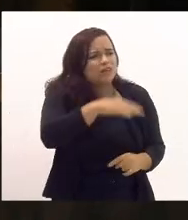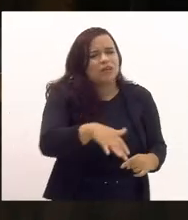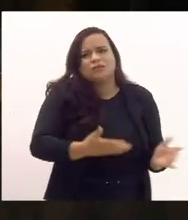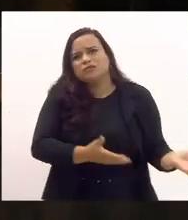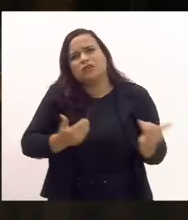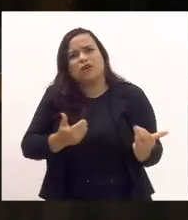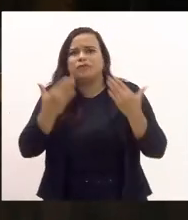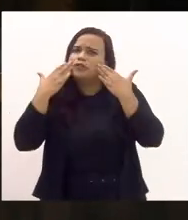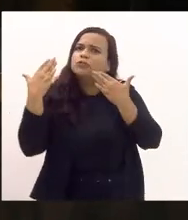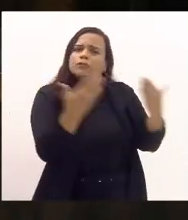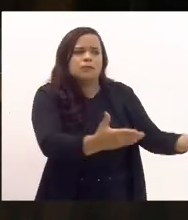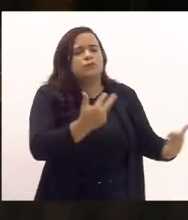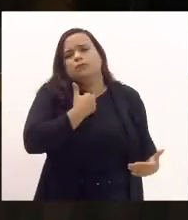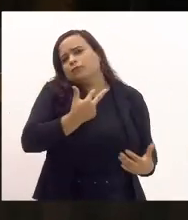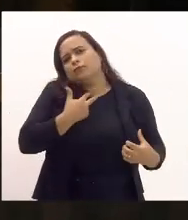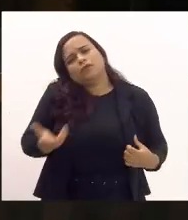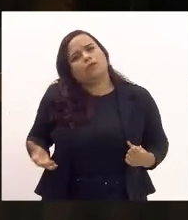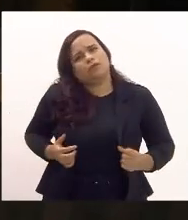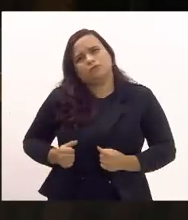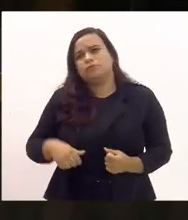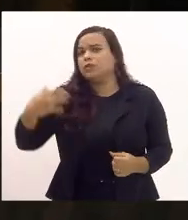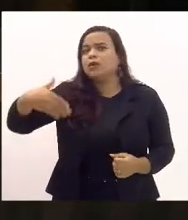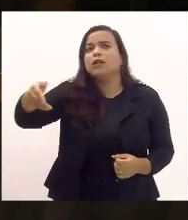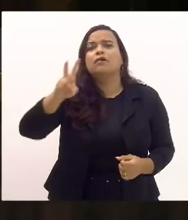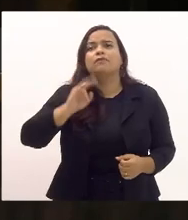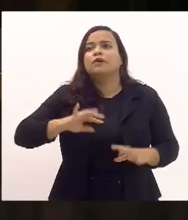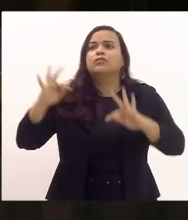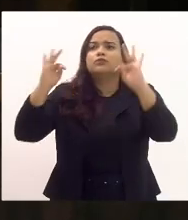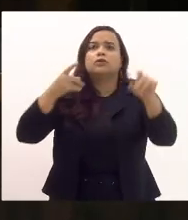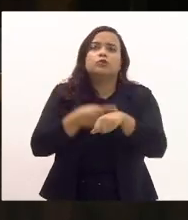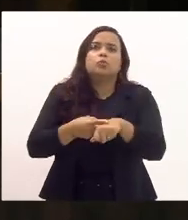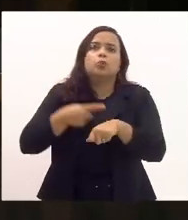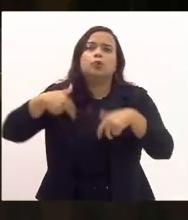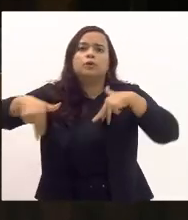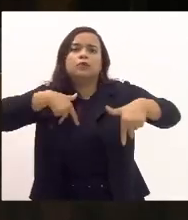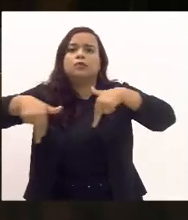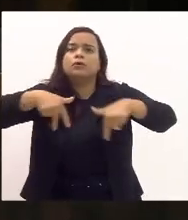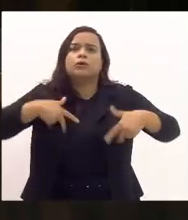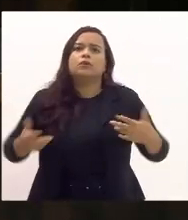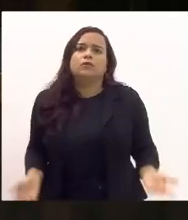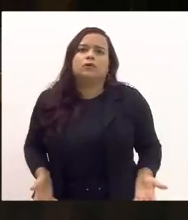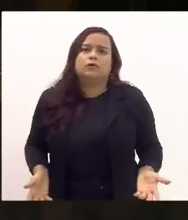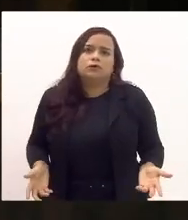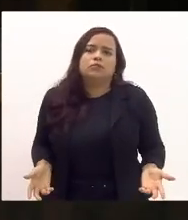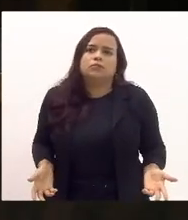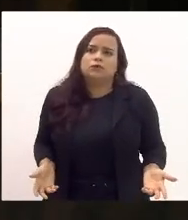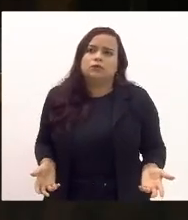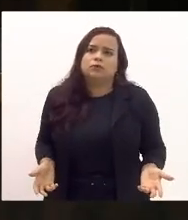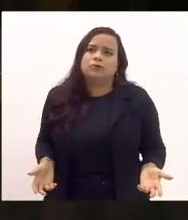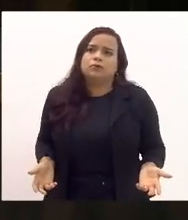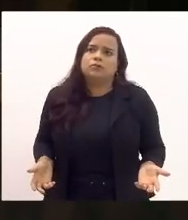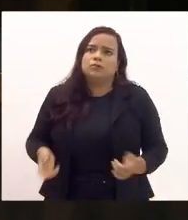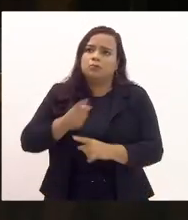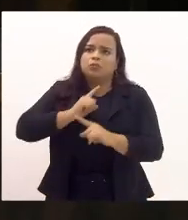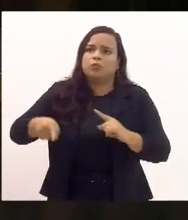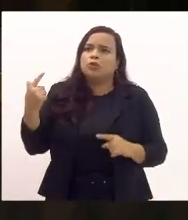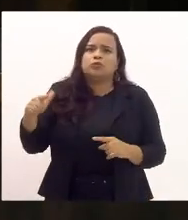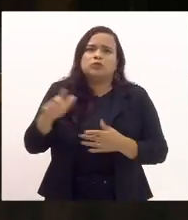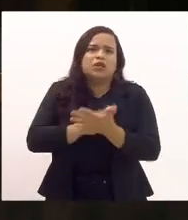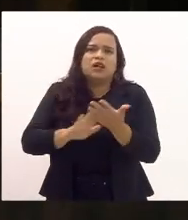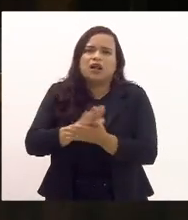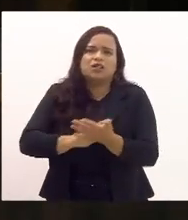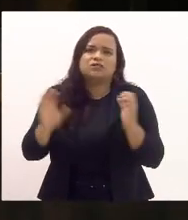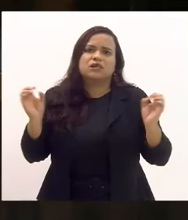não pode ficar expondo esse tipo de coisa daqui a pouco tá todo mundo andando no e haverá mais proibição e nem